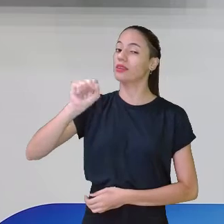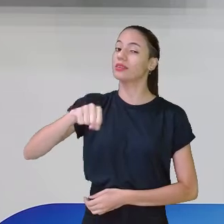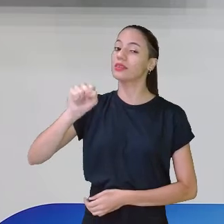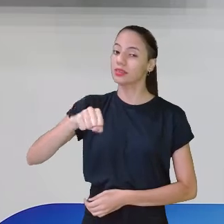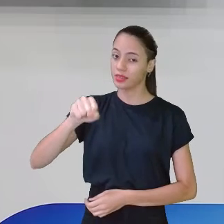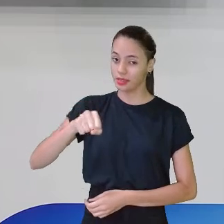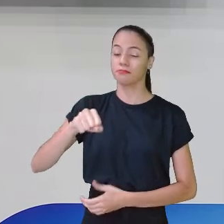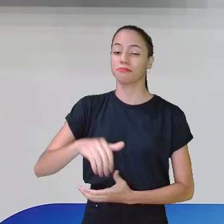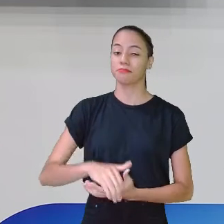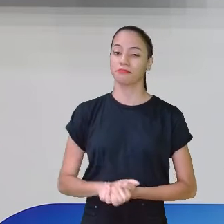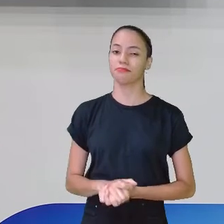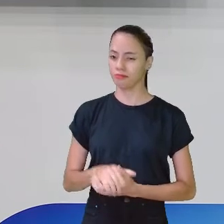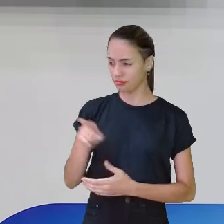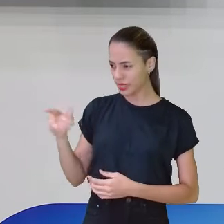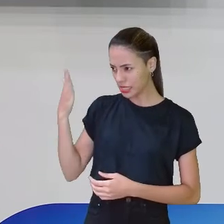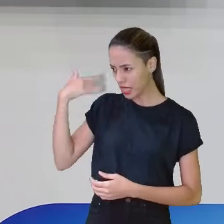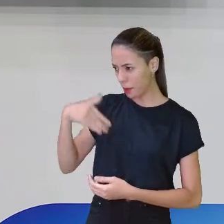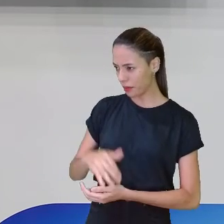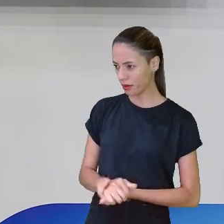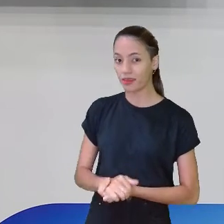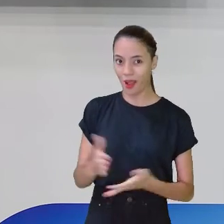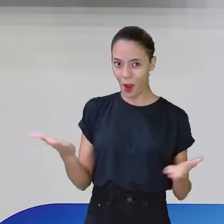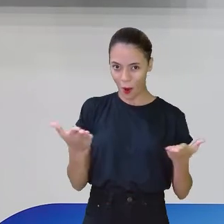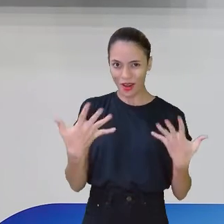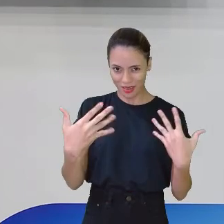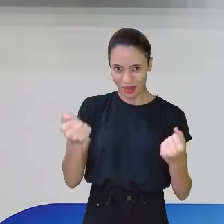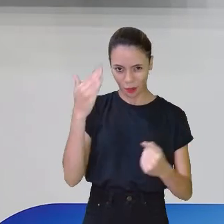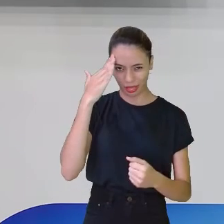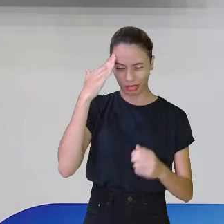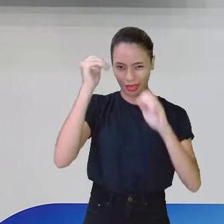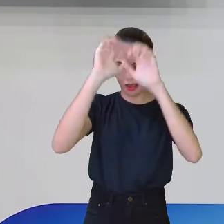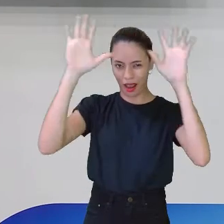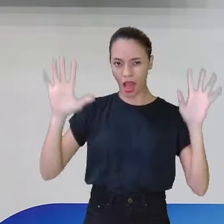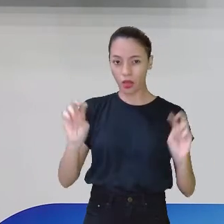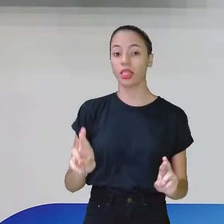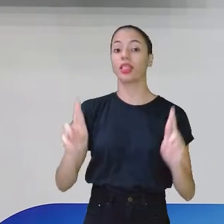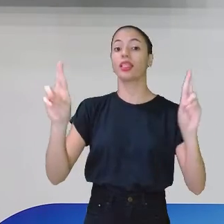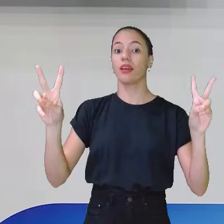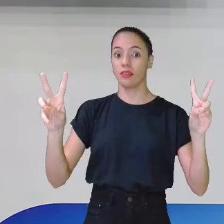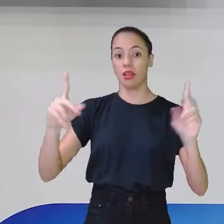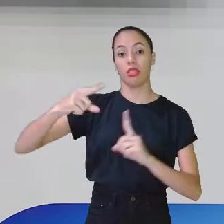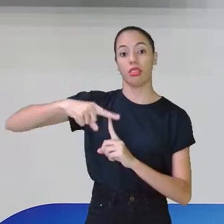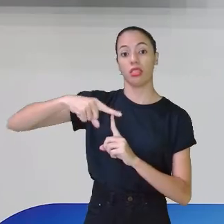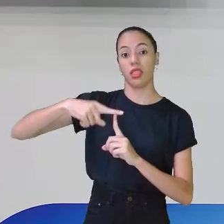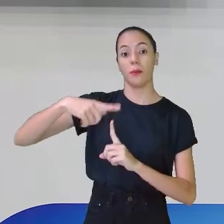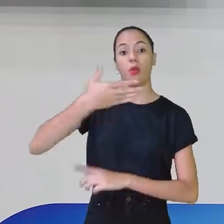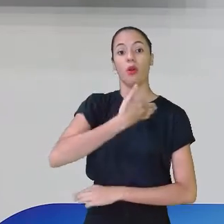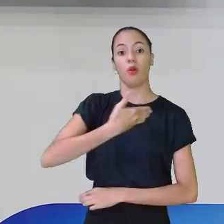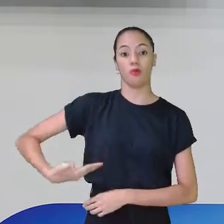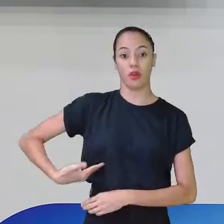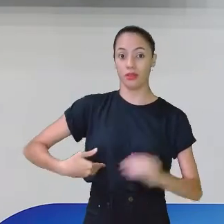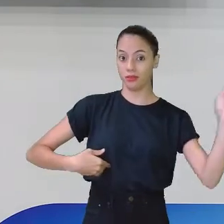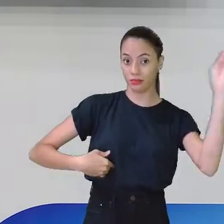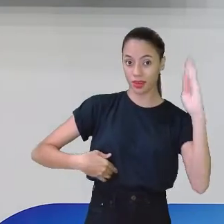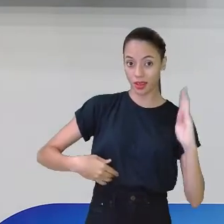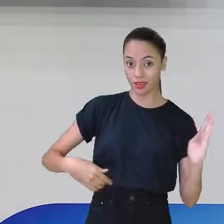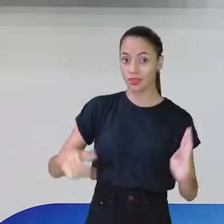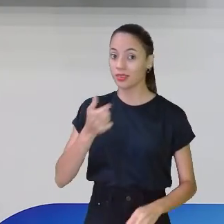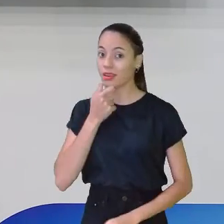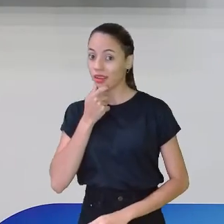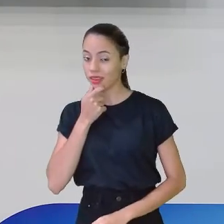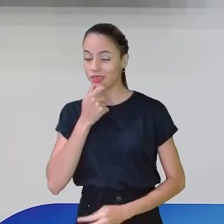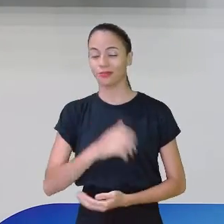que é distinta. E aí, vamos entender na aula aqui qual é a diferença entre esses dois aí. Vamos